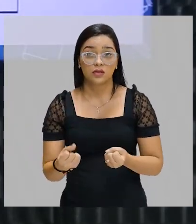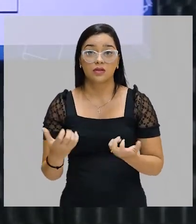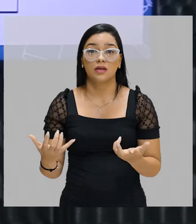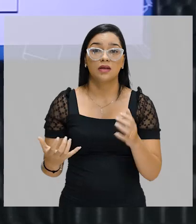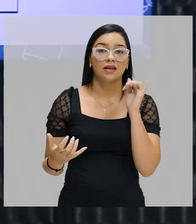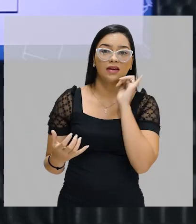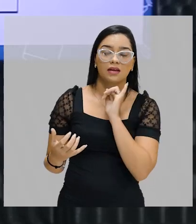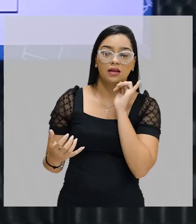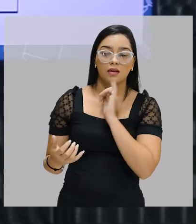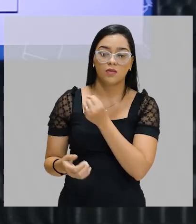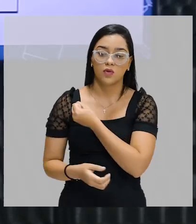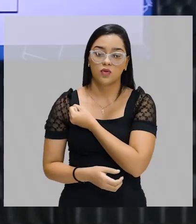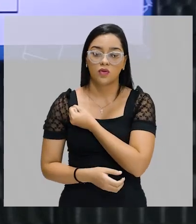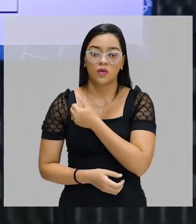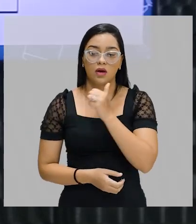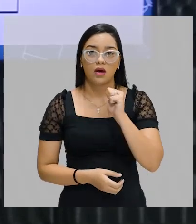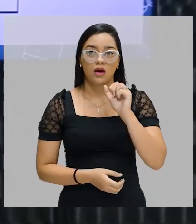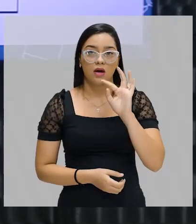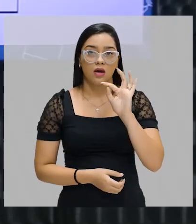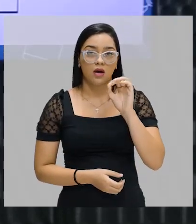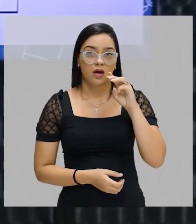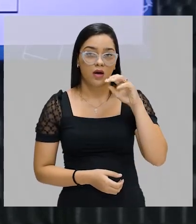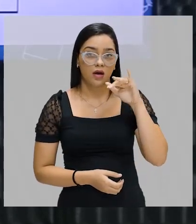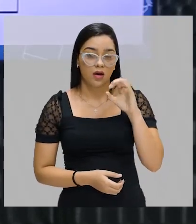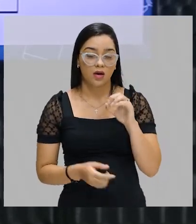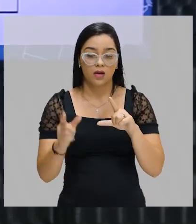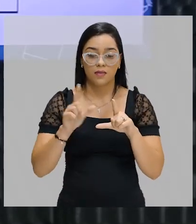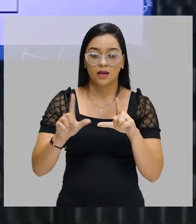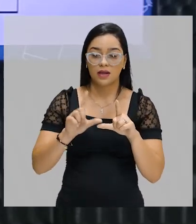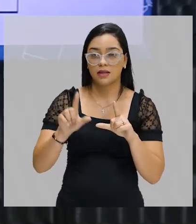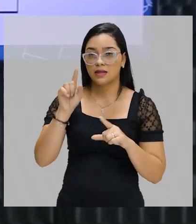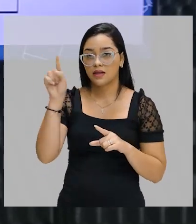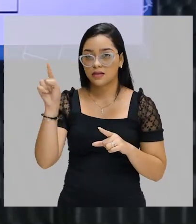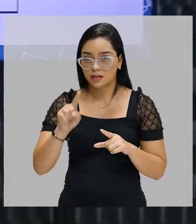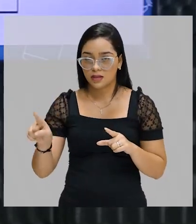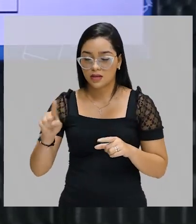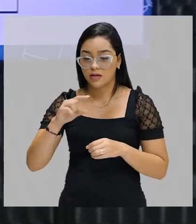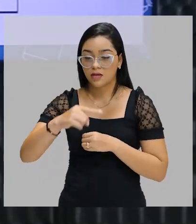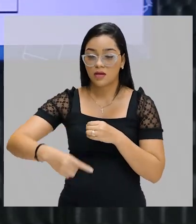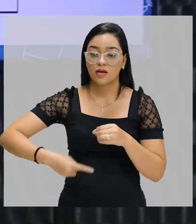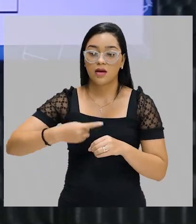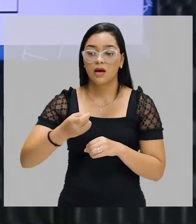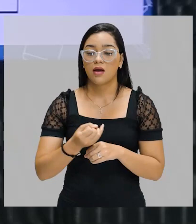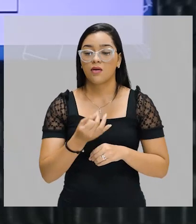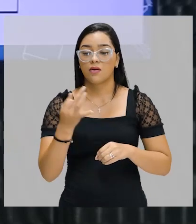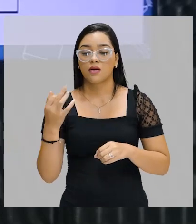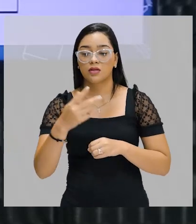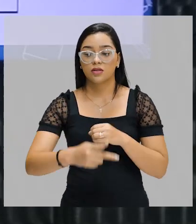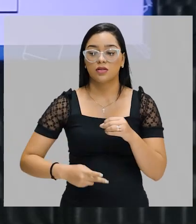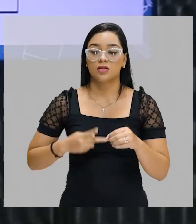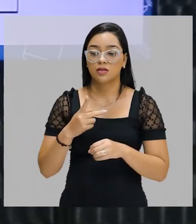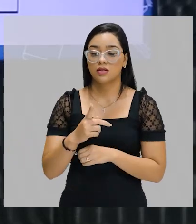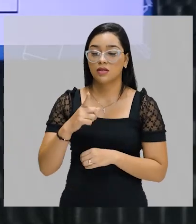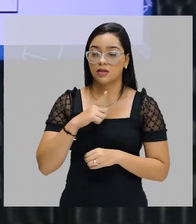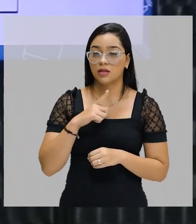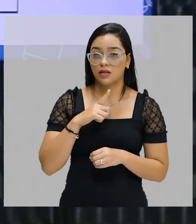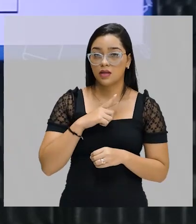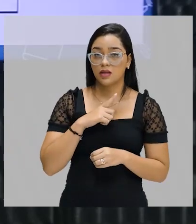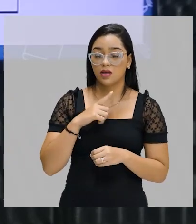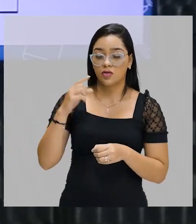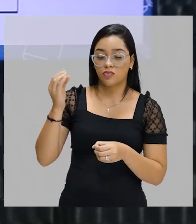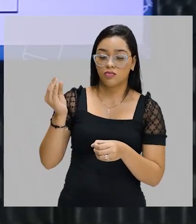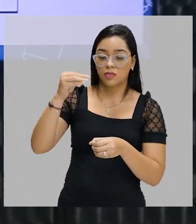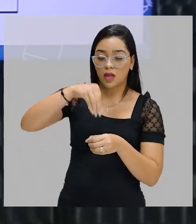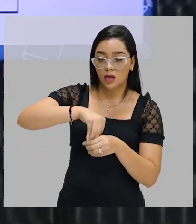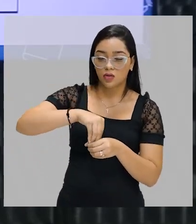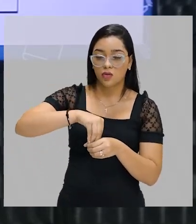Por exemplo, o número atômico, representado pela letra Z, ele é a quantidade de prótons existente no